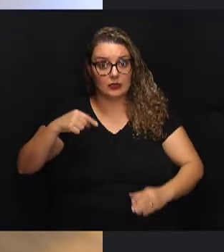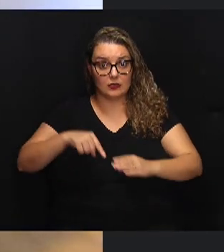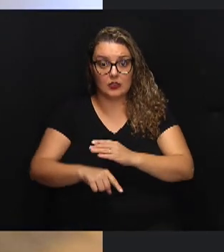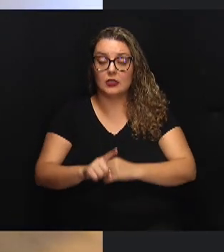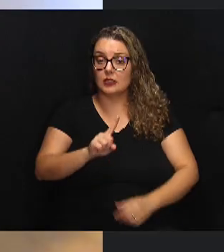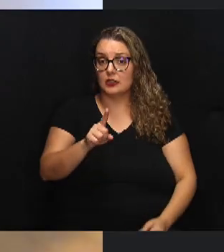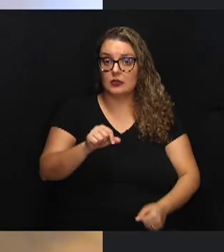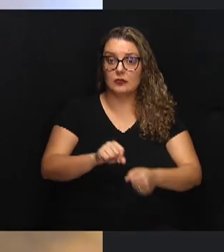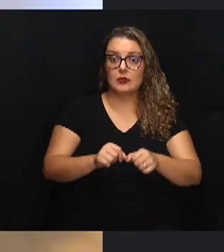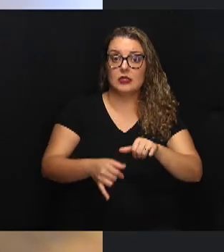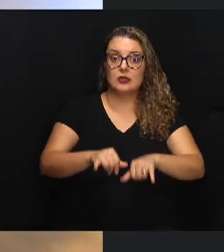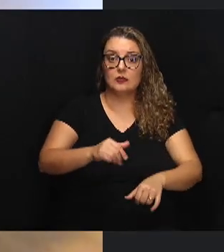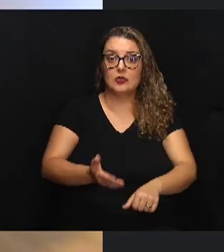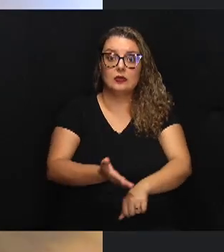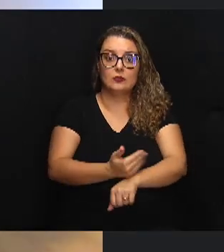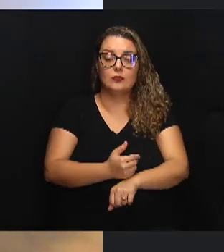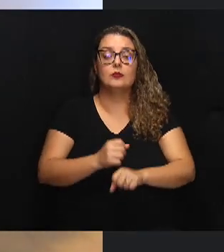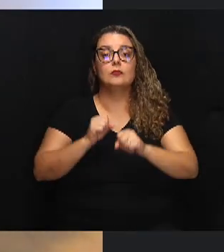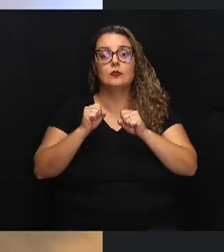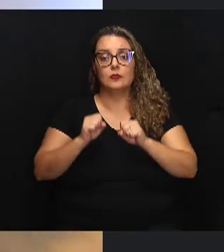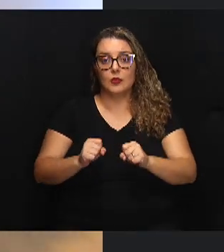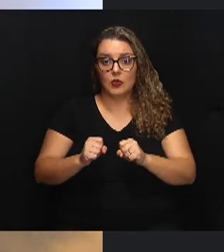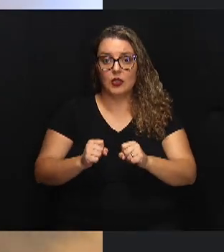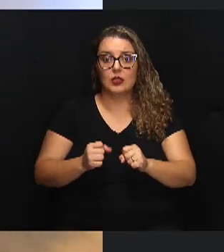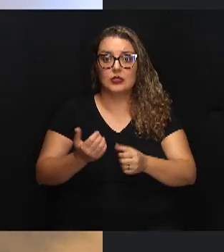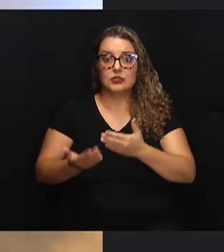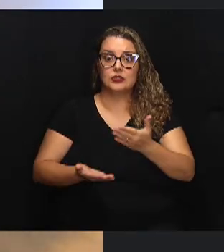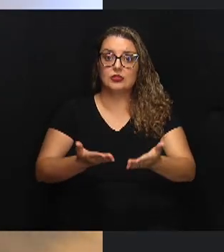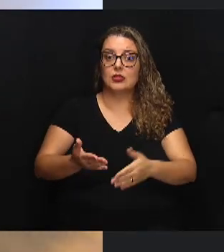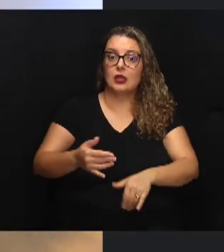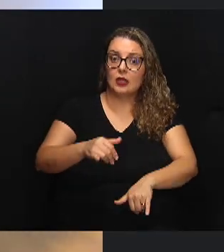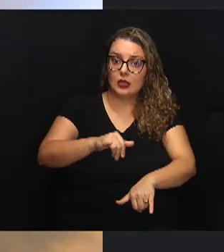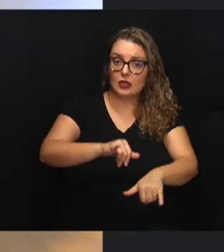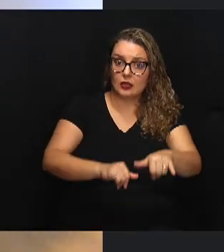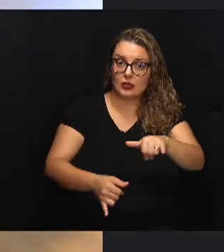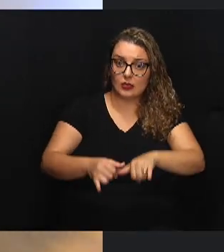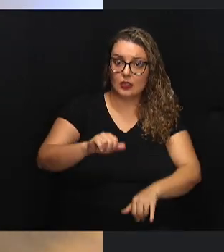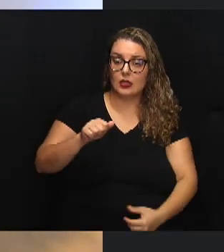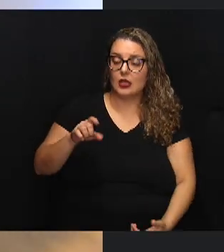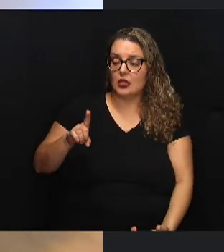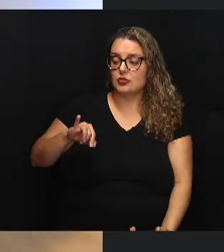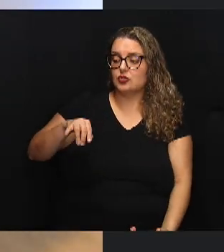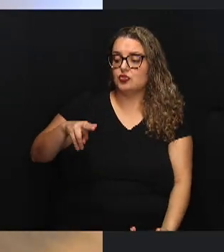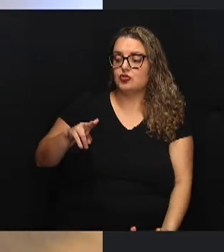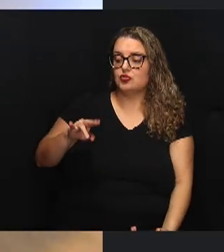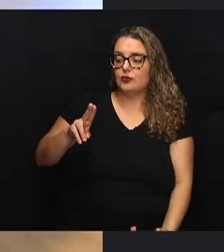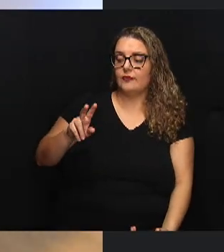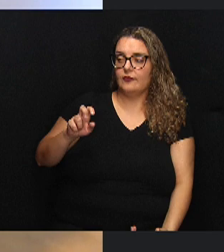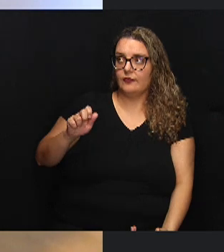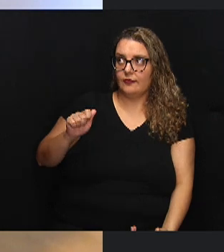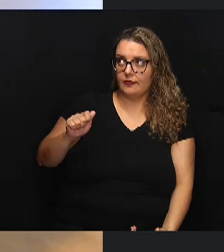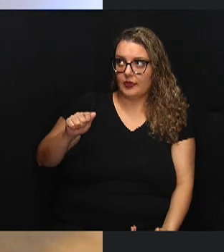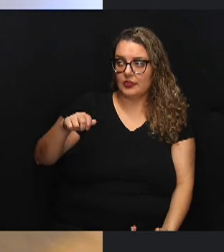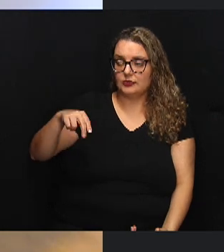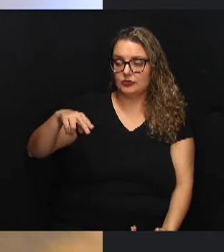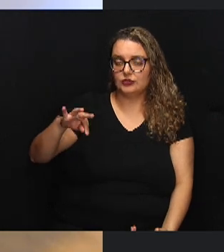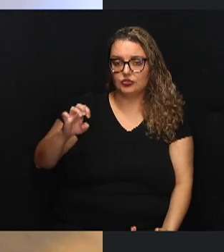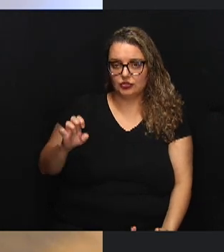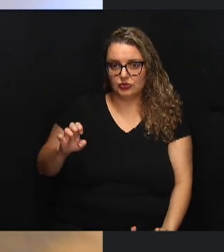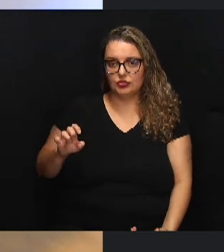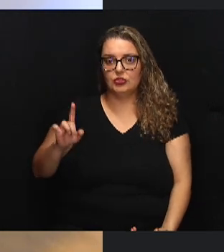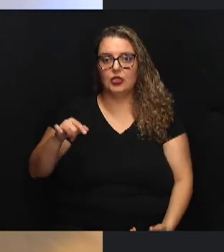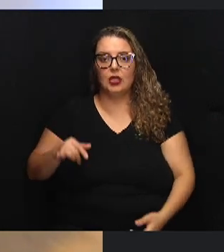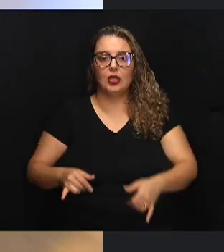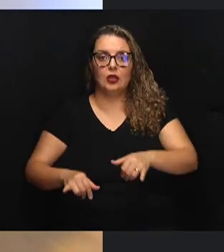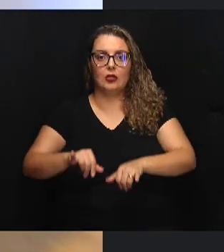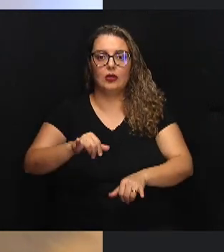quimioterapia antes, ele pode ser submetido à quimioterapia adjuvante. Esse termo significa que a quimioterapia é